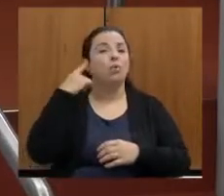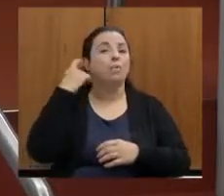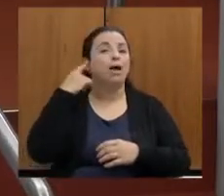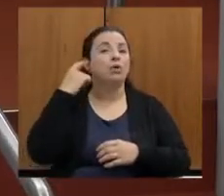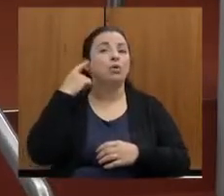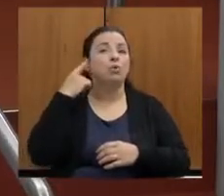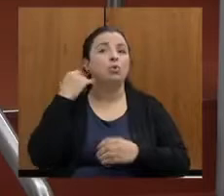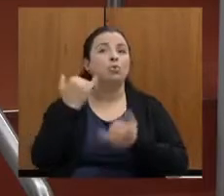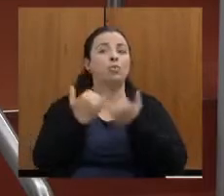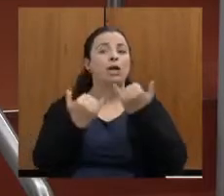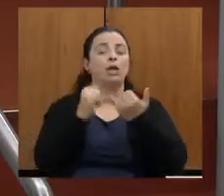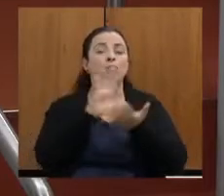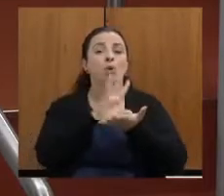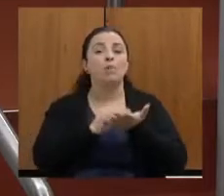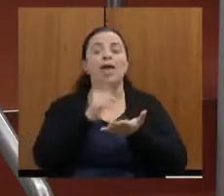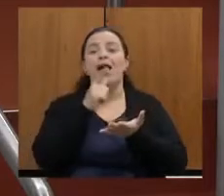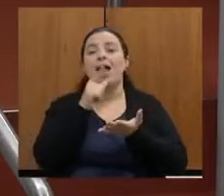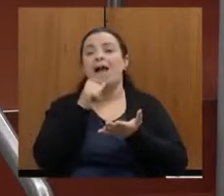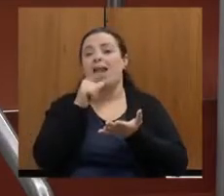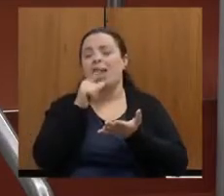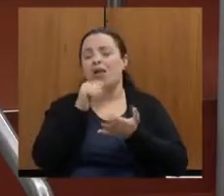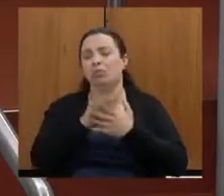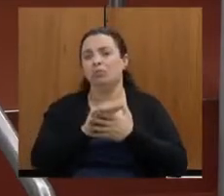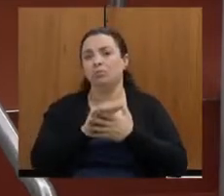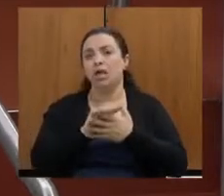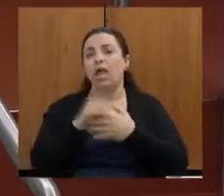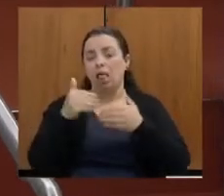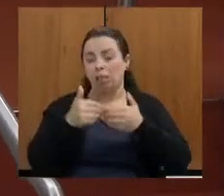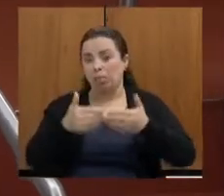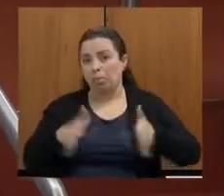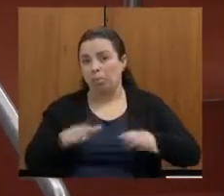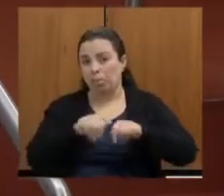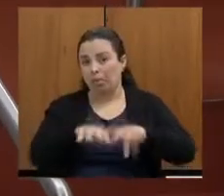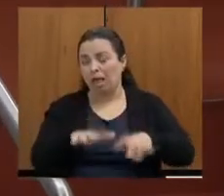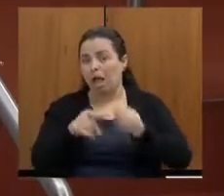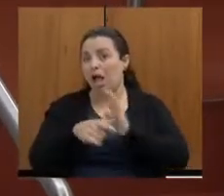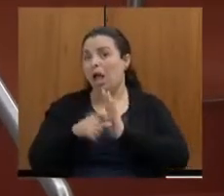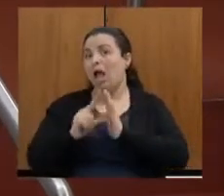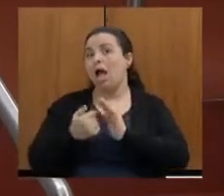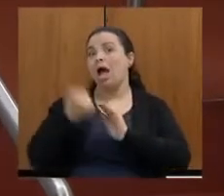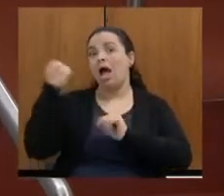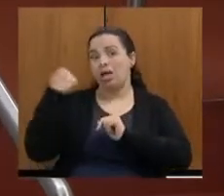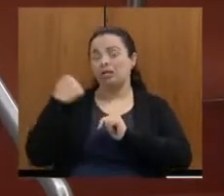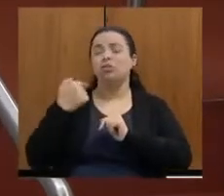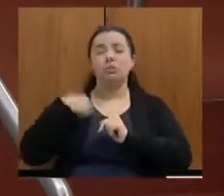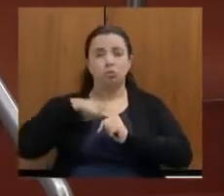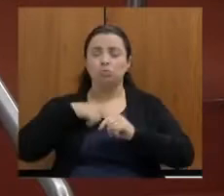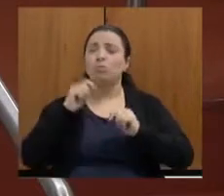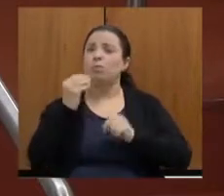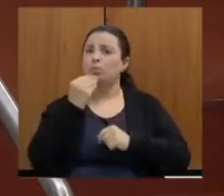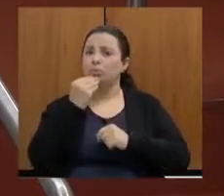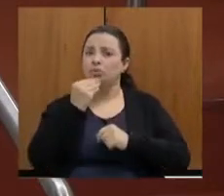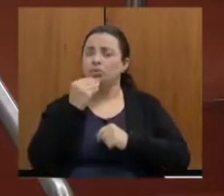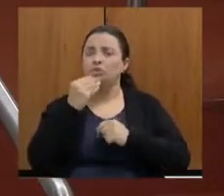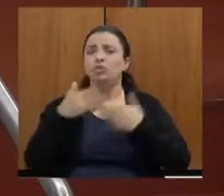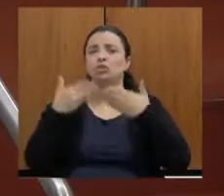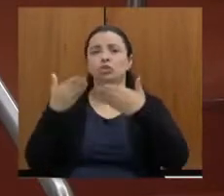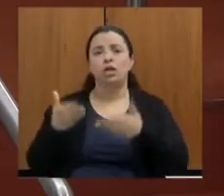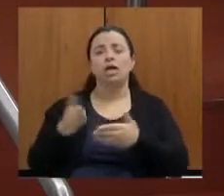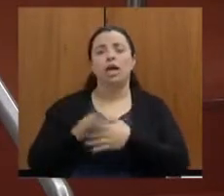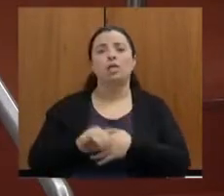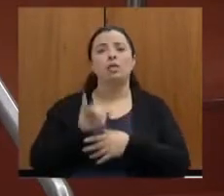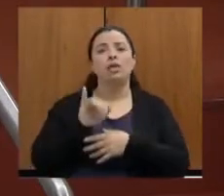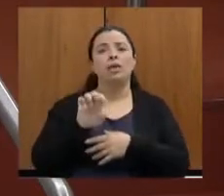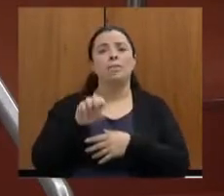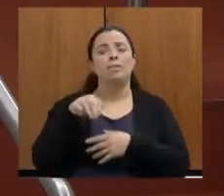da água que antes do crime da barragem a gente poderia né e podia chegar nosso ia matuso por um